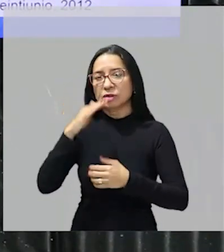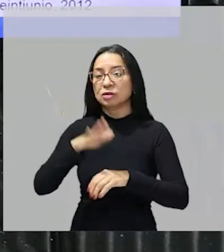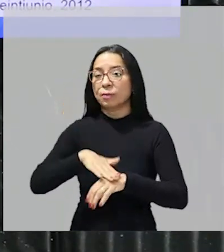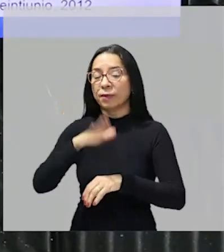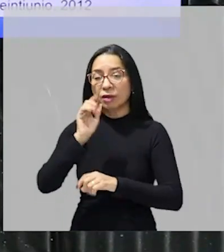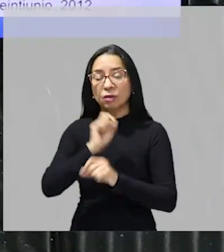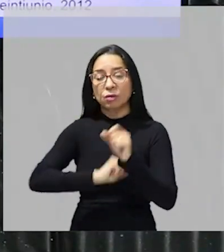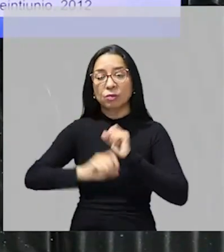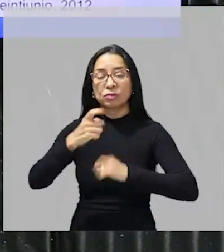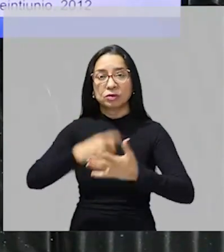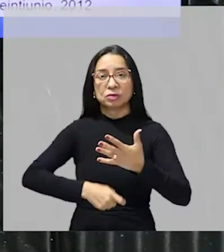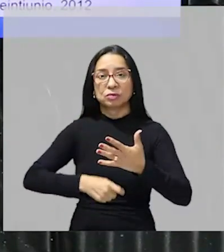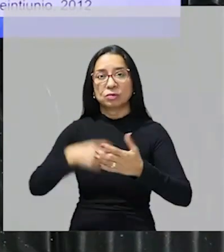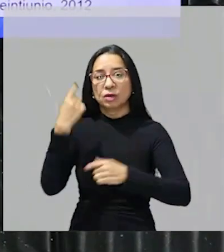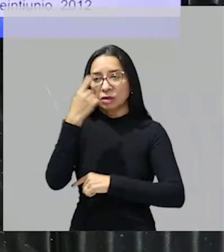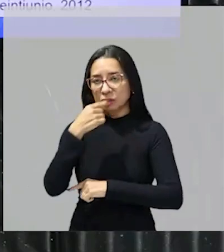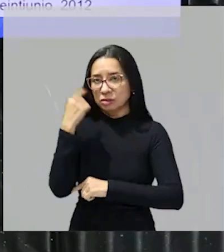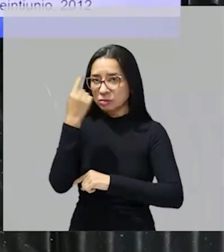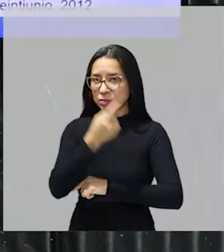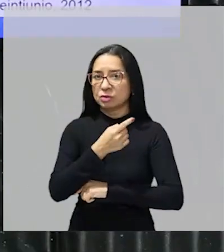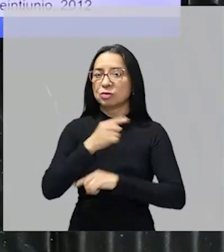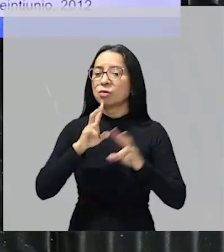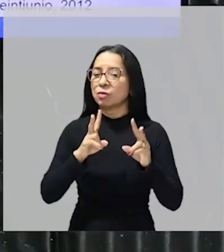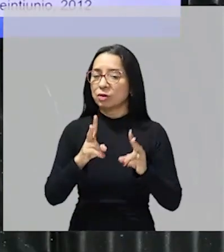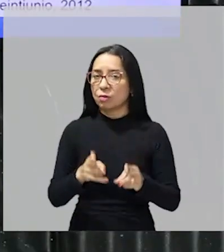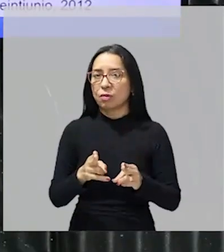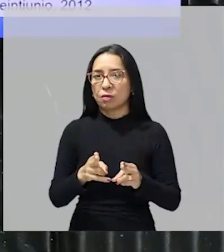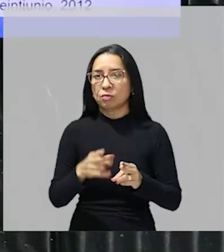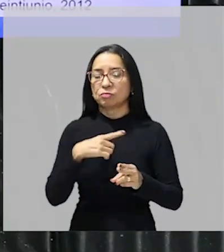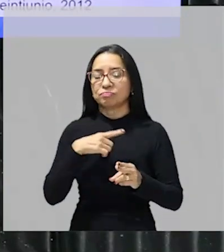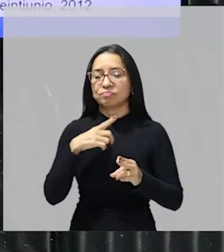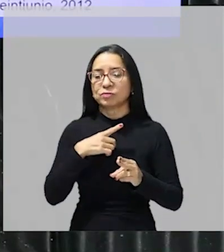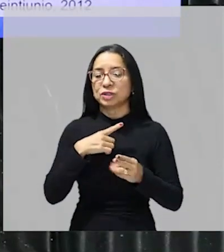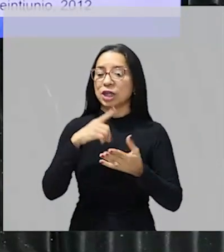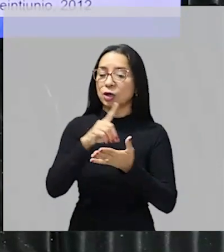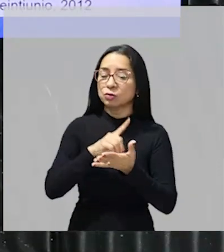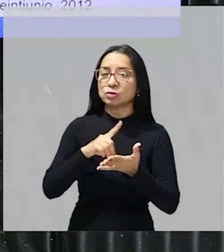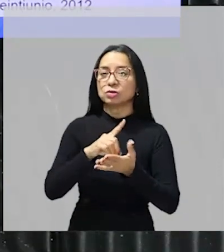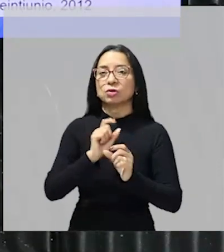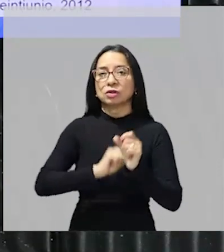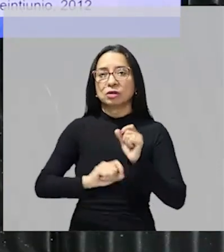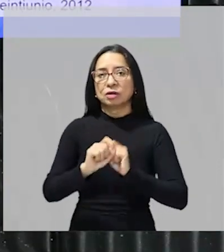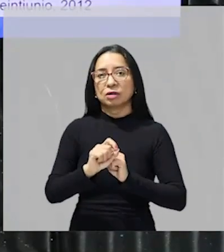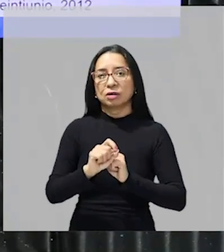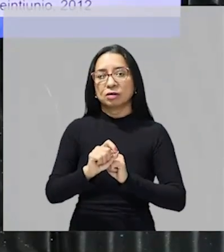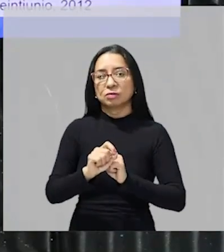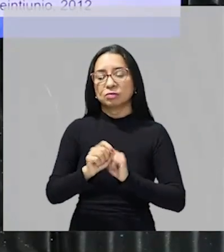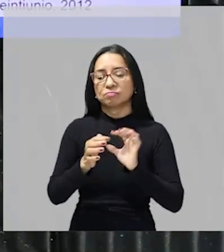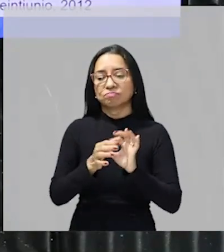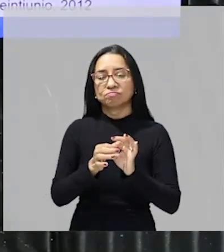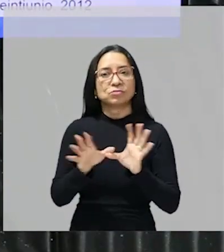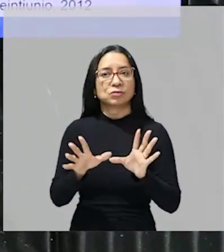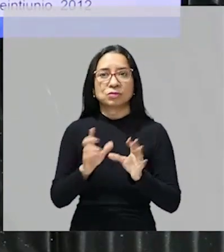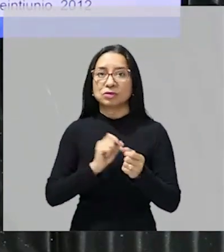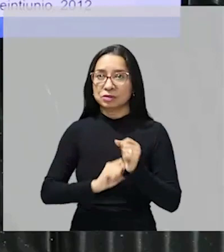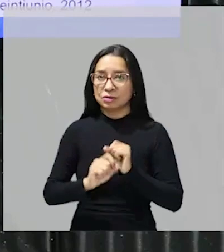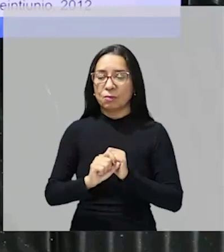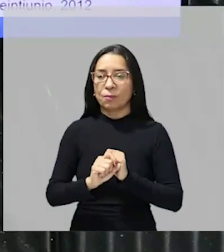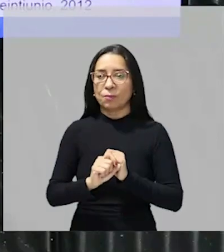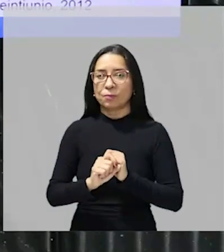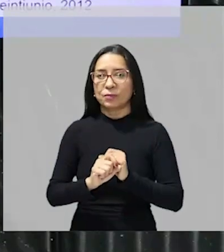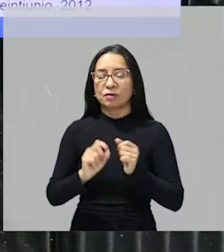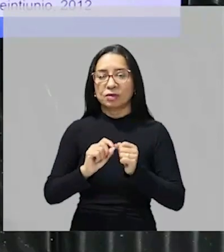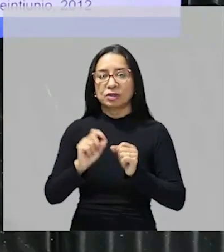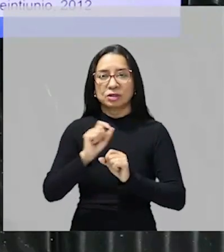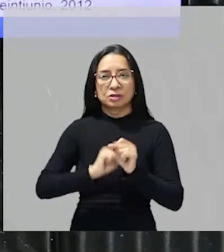o texto. Em espanhol você faz a mesma coisa quando você tem um dicionário à disposição para fazer isso. Mas em